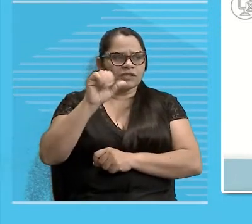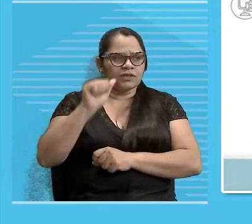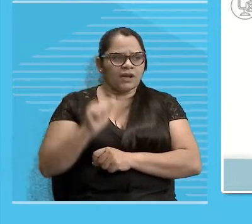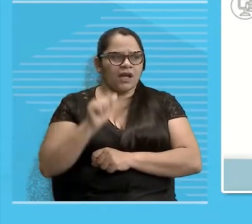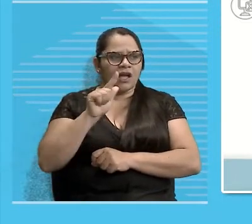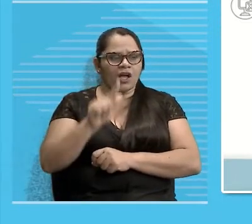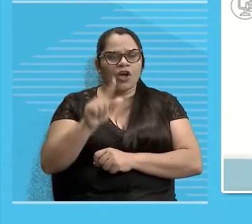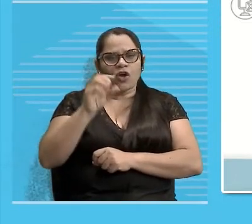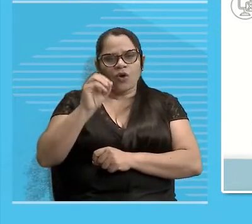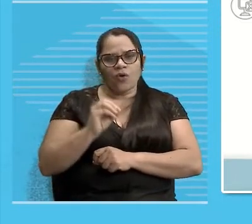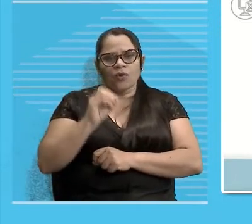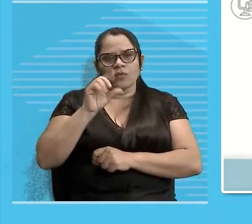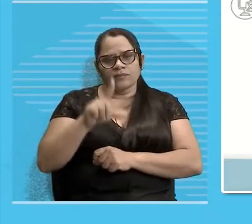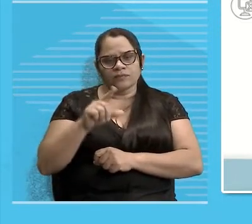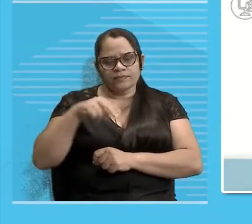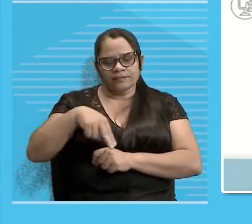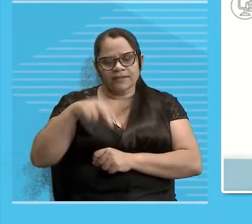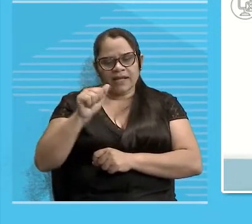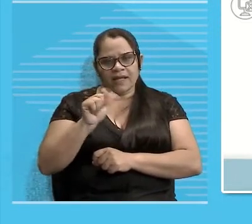Nossa.